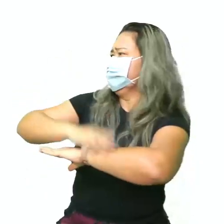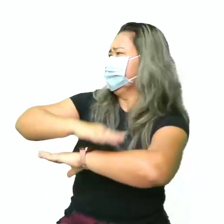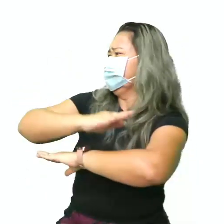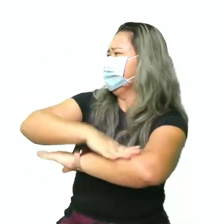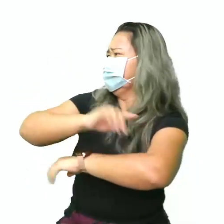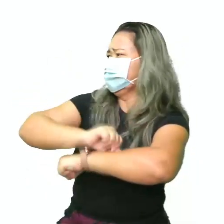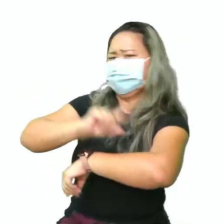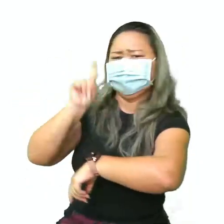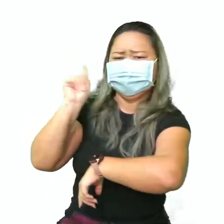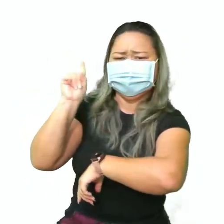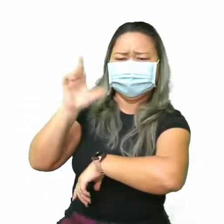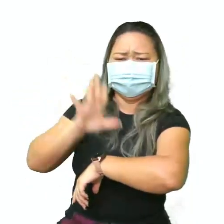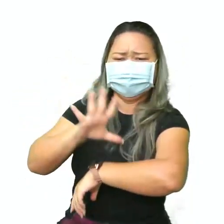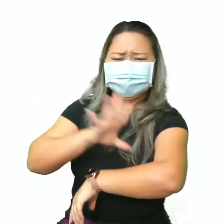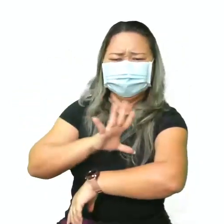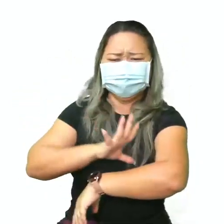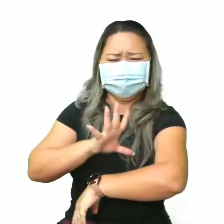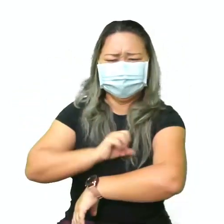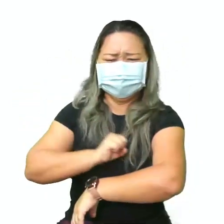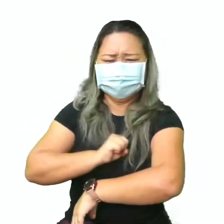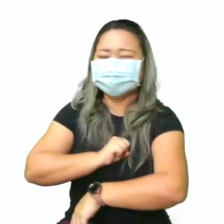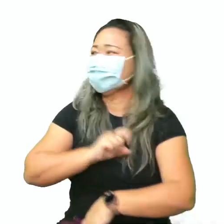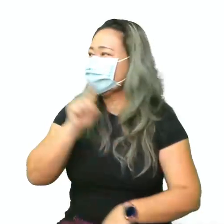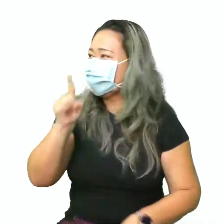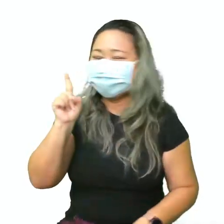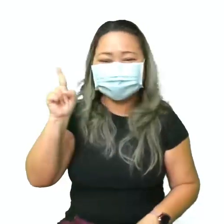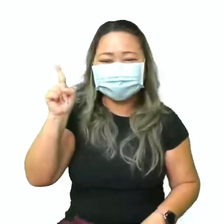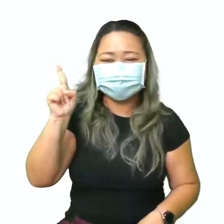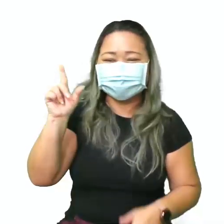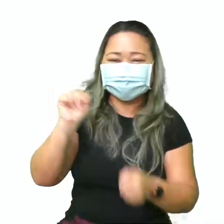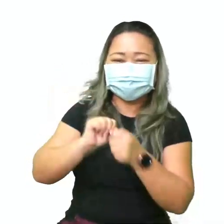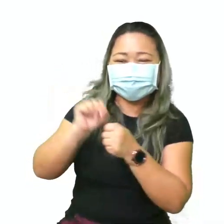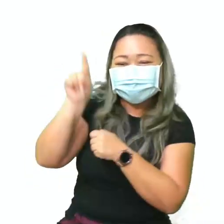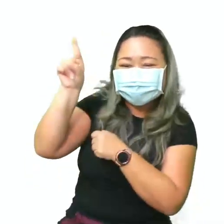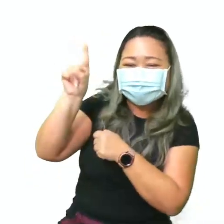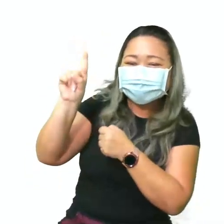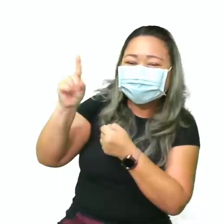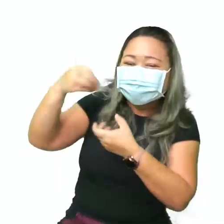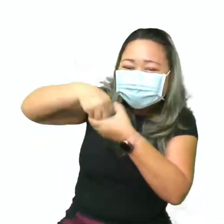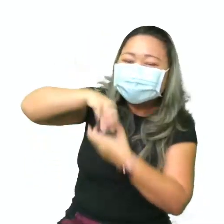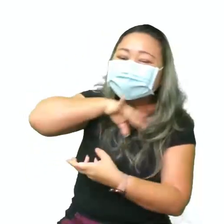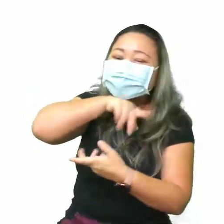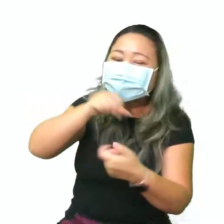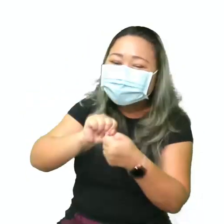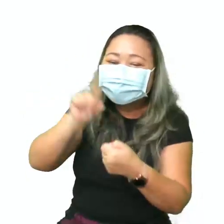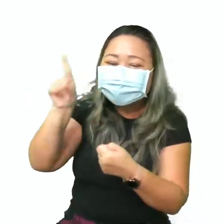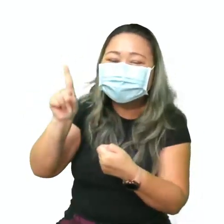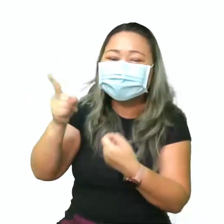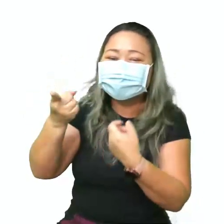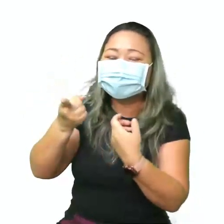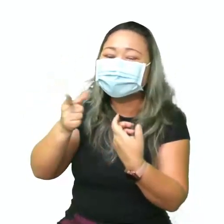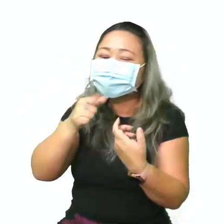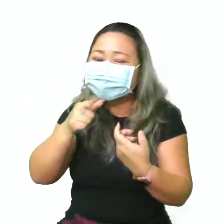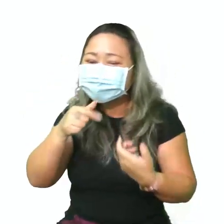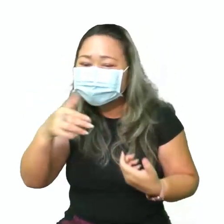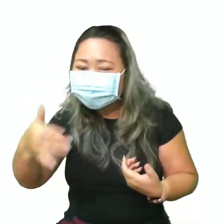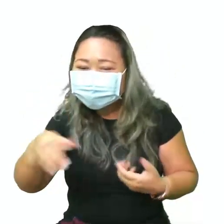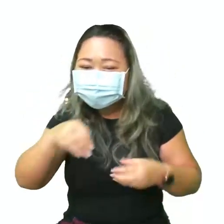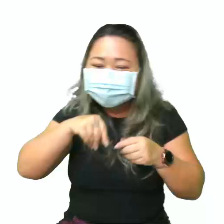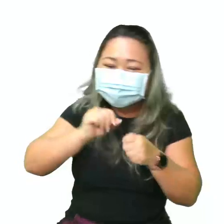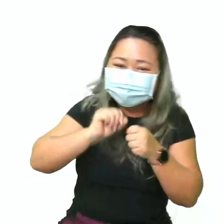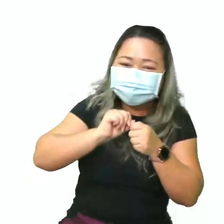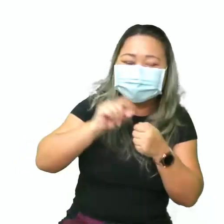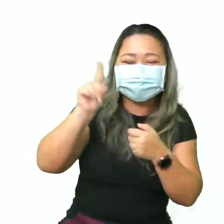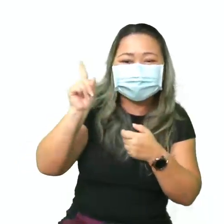semelhantes entre si, com várias características também semelhantes. Esses organismos conseguem se reproduzir entre si e gerar